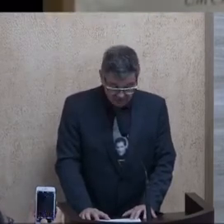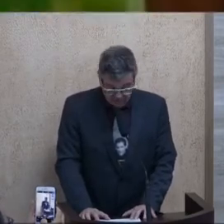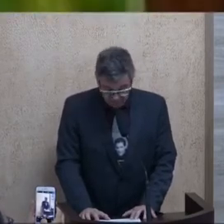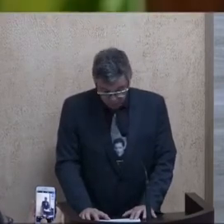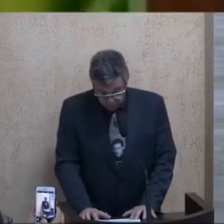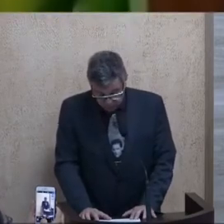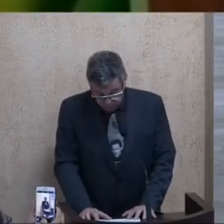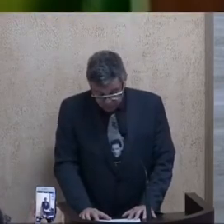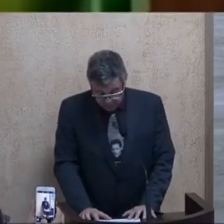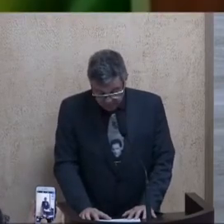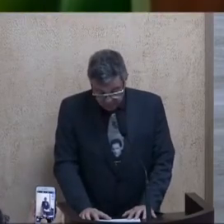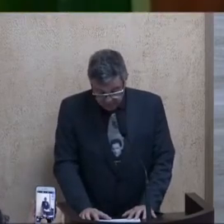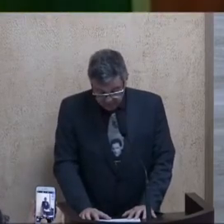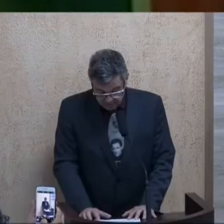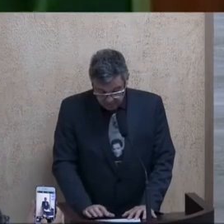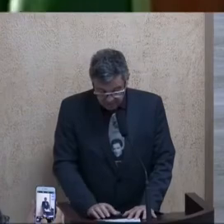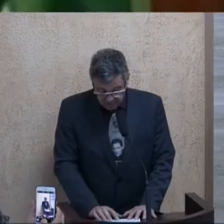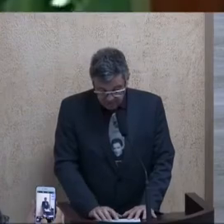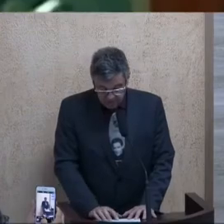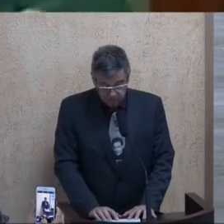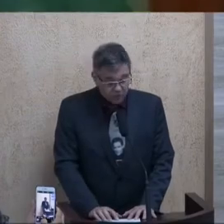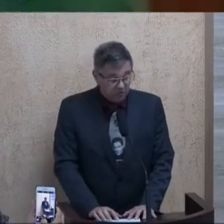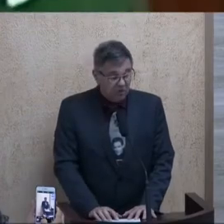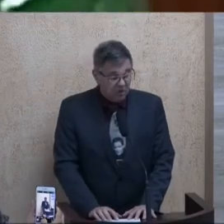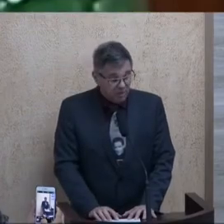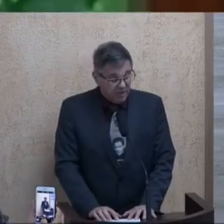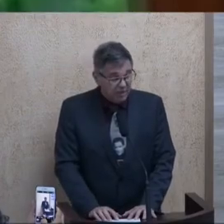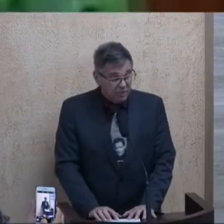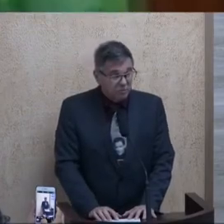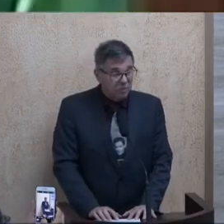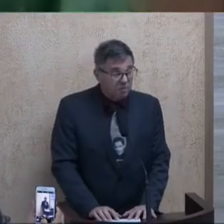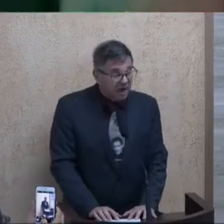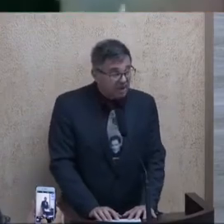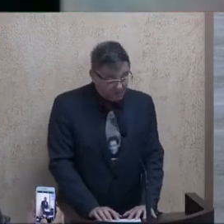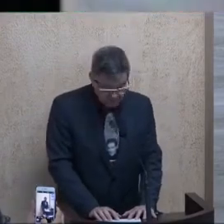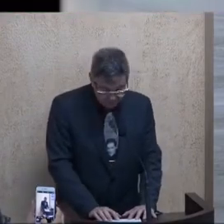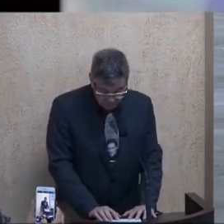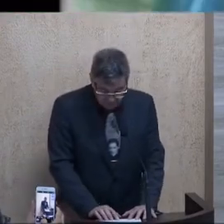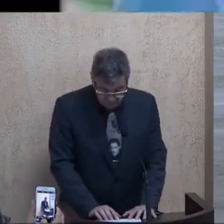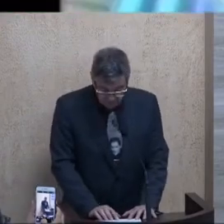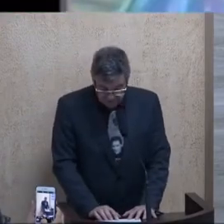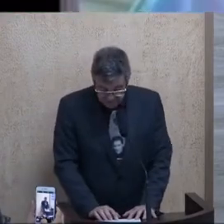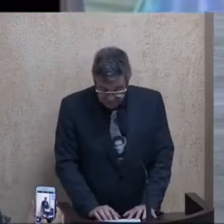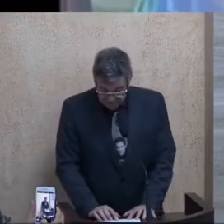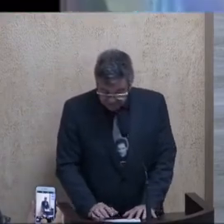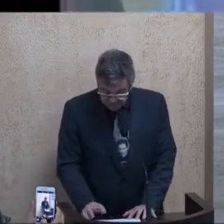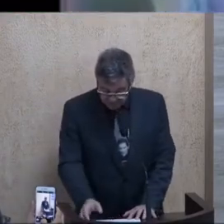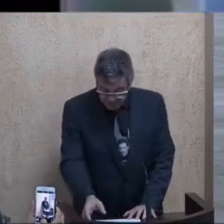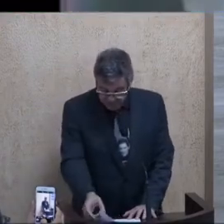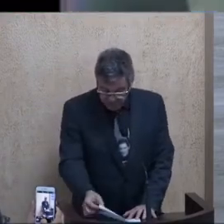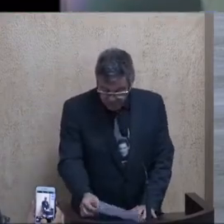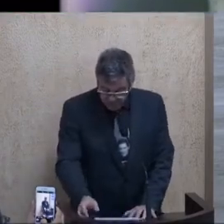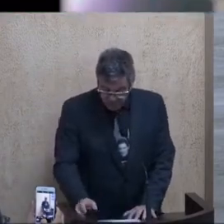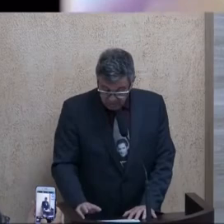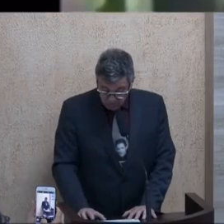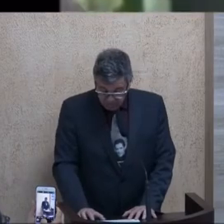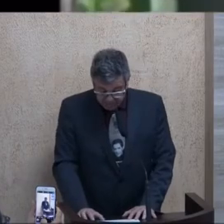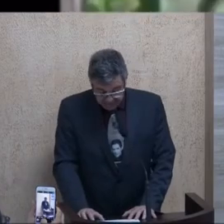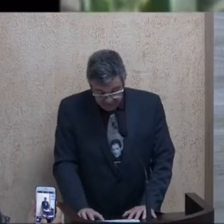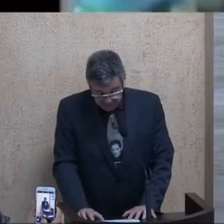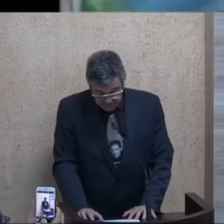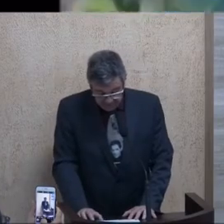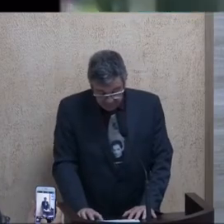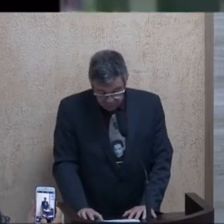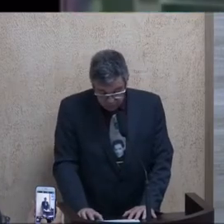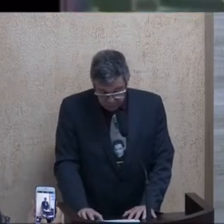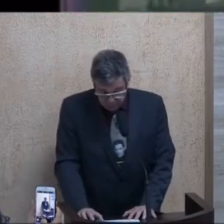67 anos juntos. Teve 3 filhos, Emiliano, Márcia e Gisele. Embora